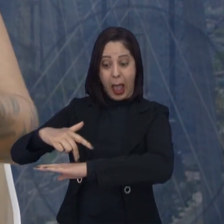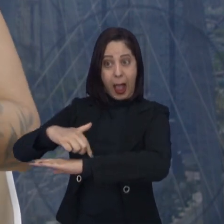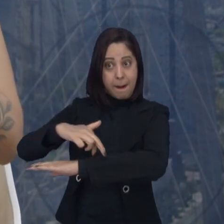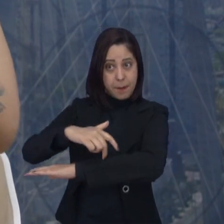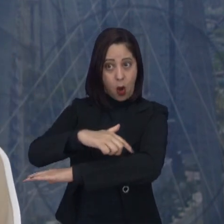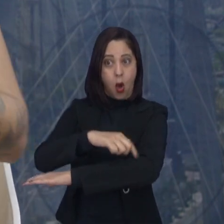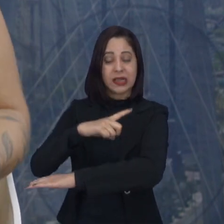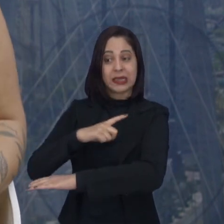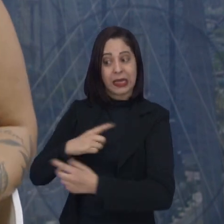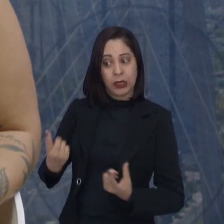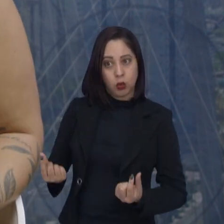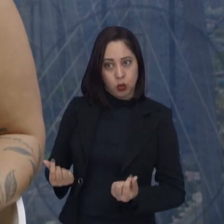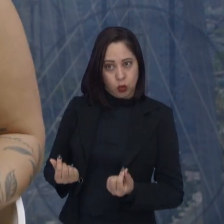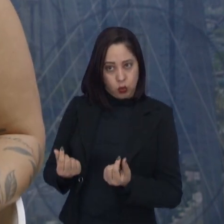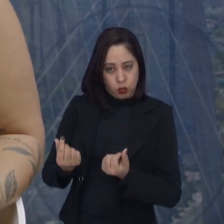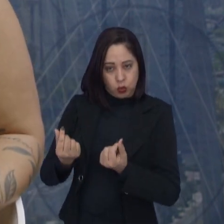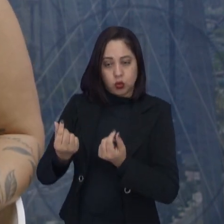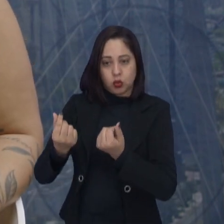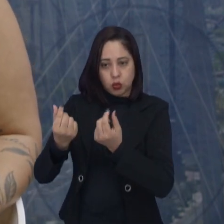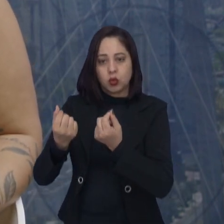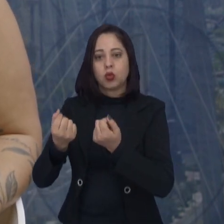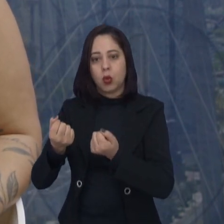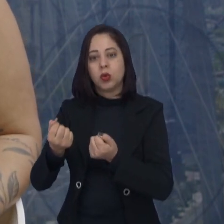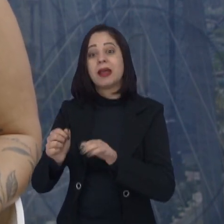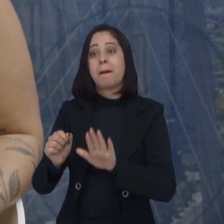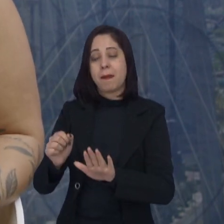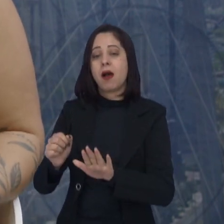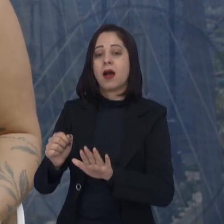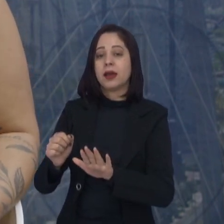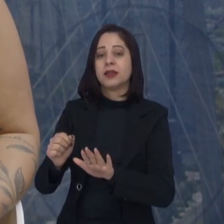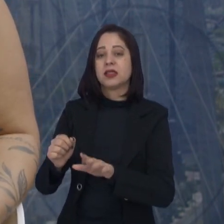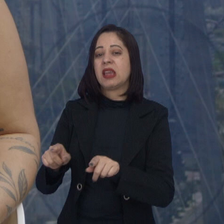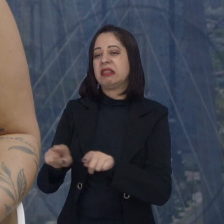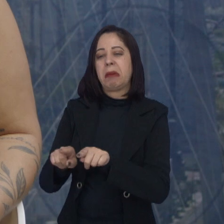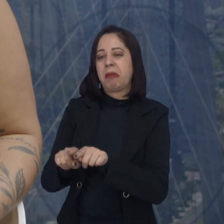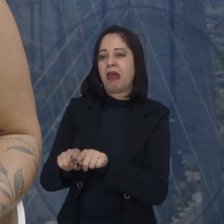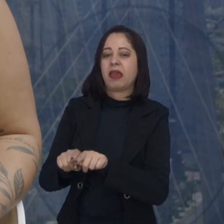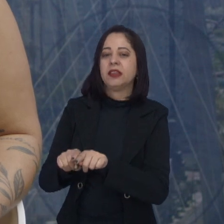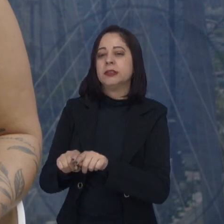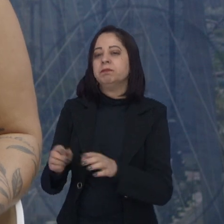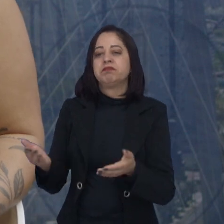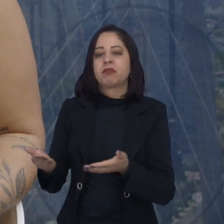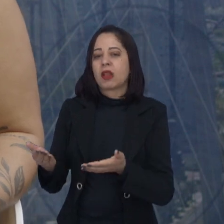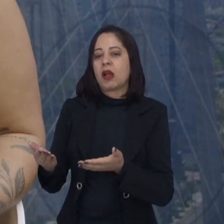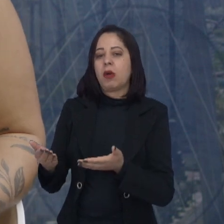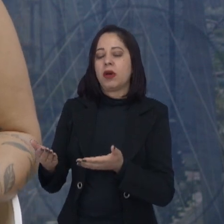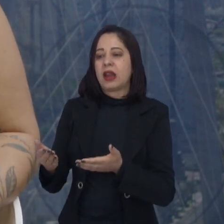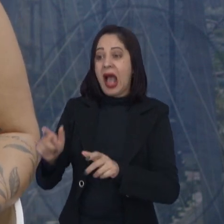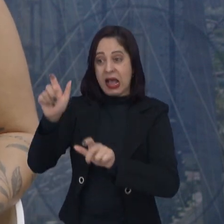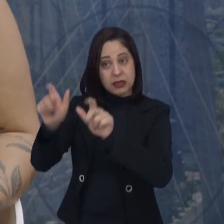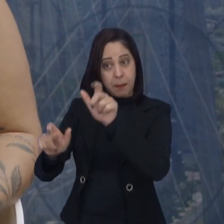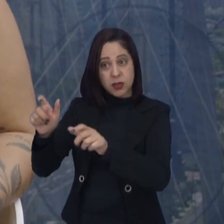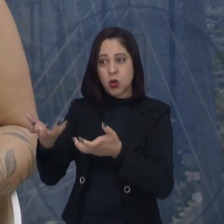muito ali um valor, movimenta bastante esse mercado, mas a questão do lifestyle, né, como as pessoas chamam, então as pessoas querem ver o seu